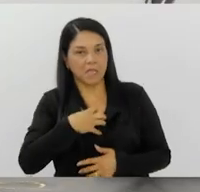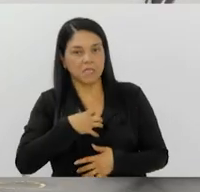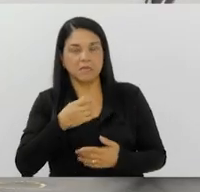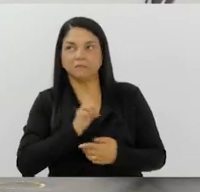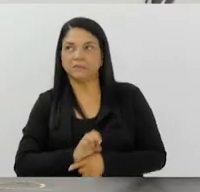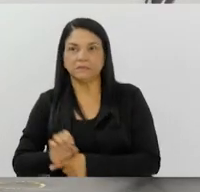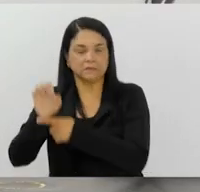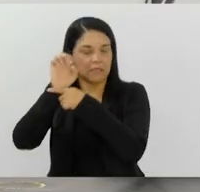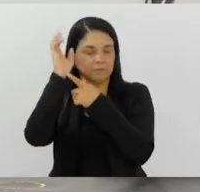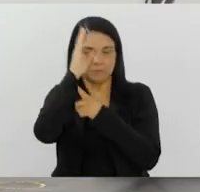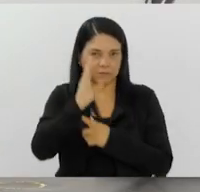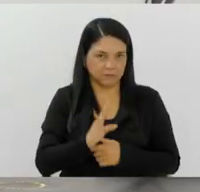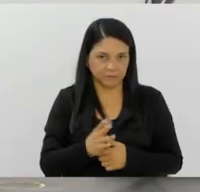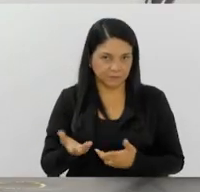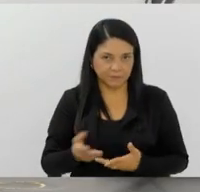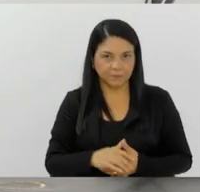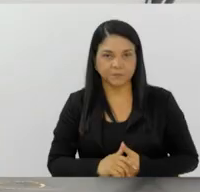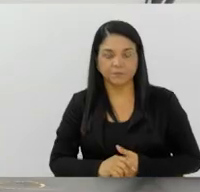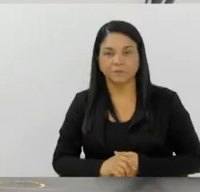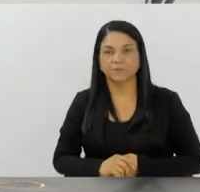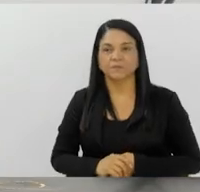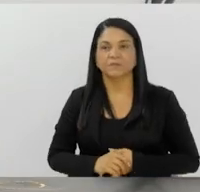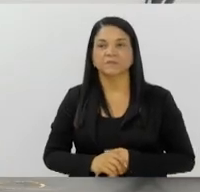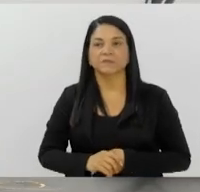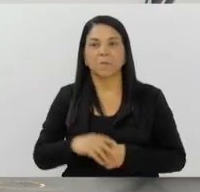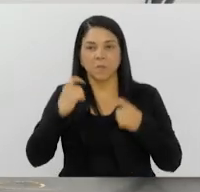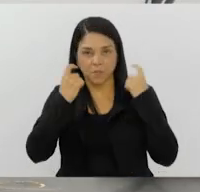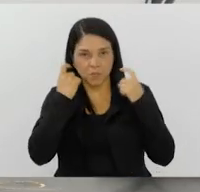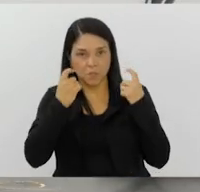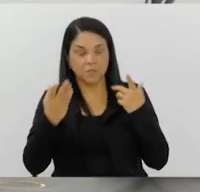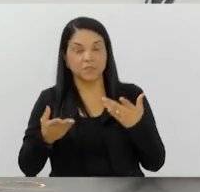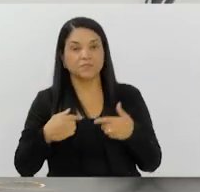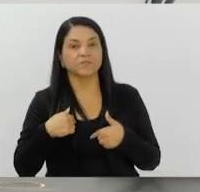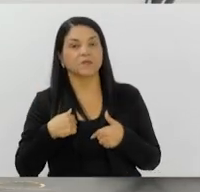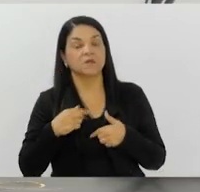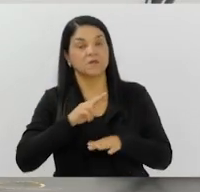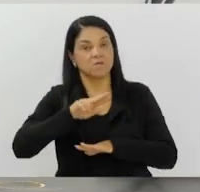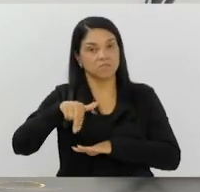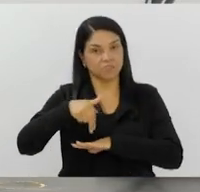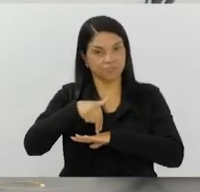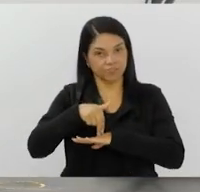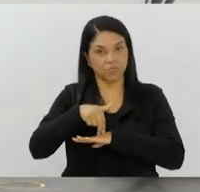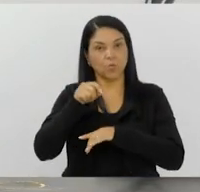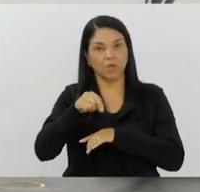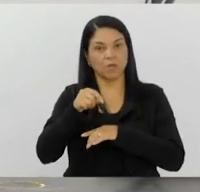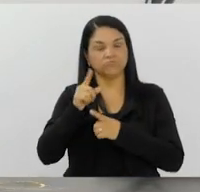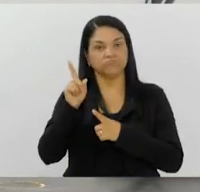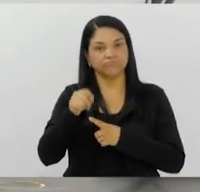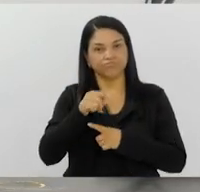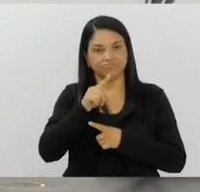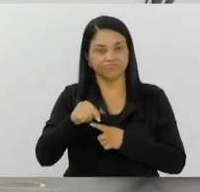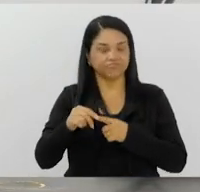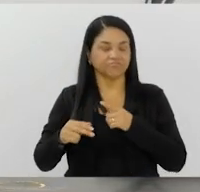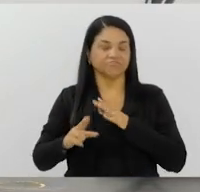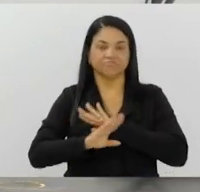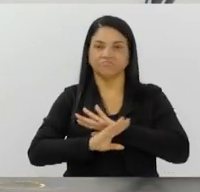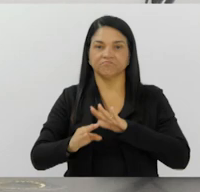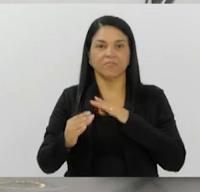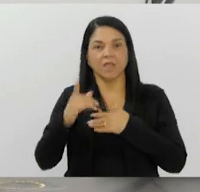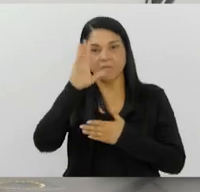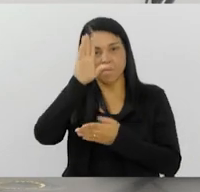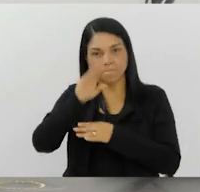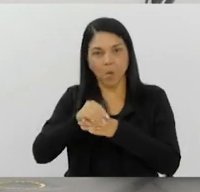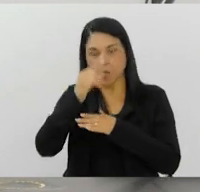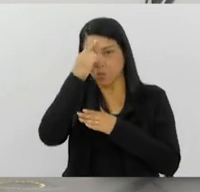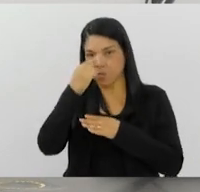estados que T sido utilizado ã pelo qual Tone Nossa posição é pelo banimento do reconhecimento facial tendo em vista todos